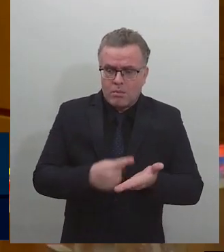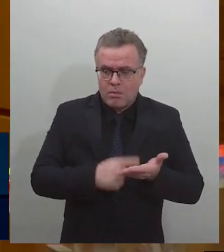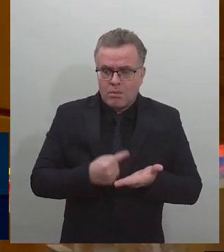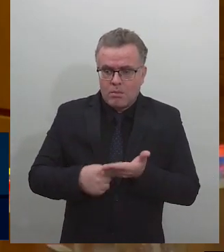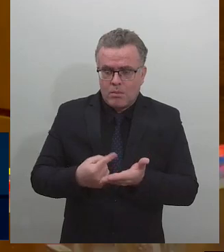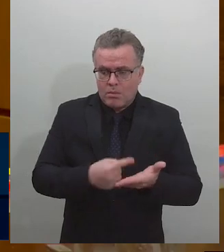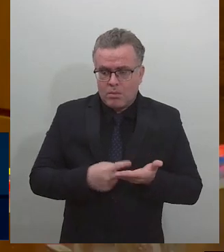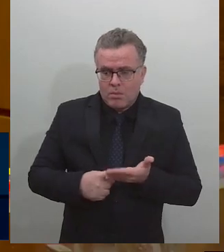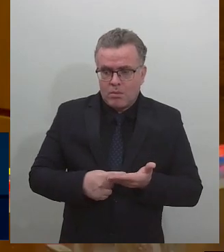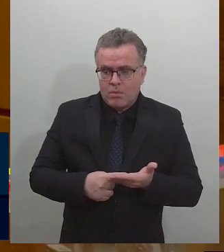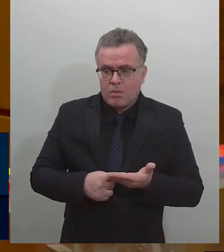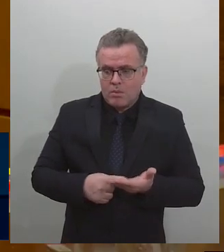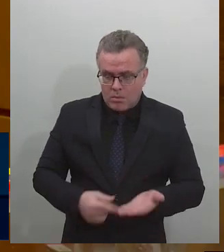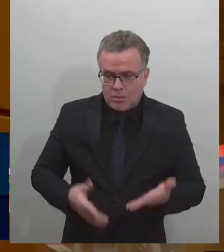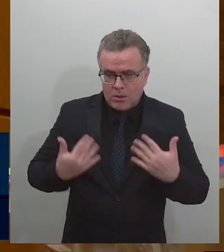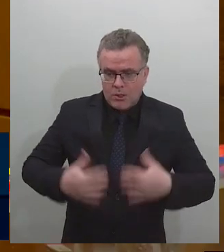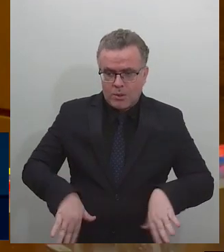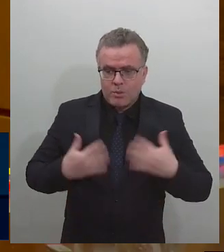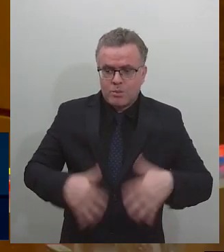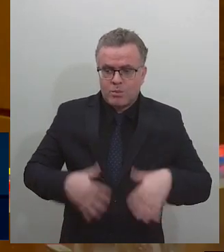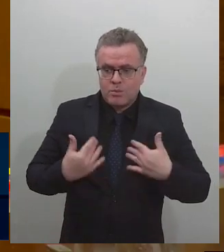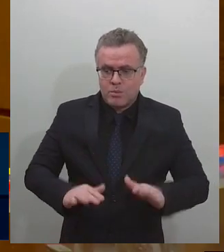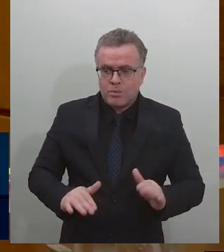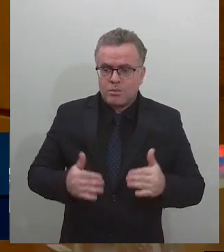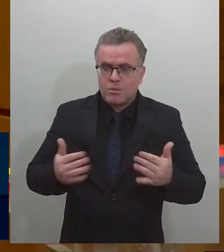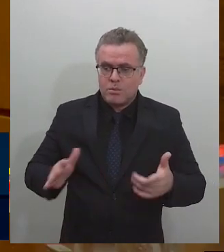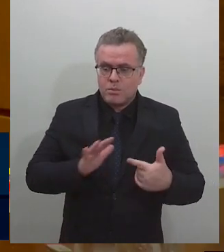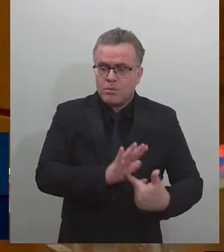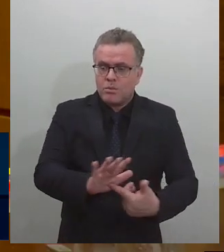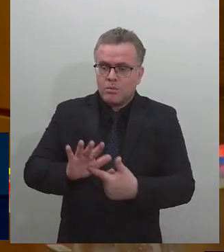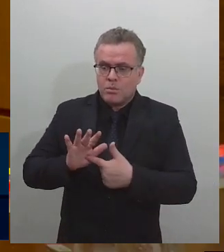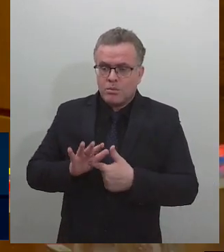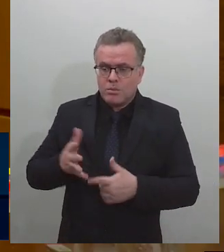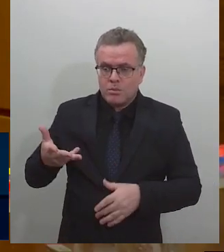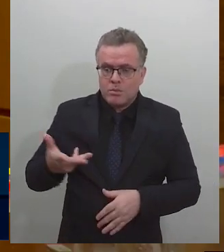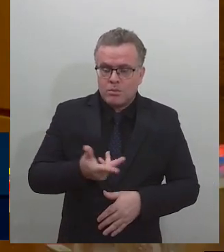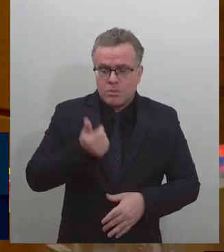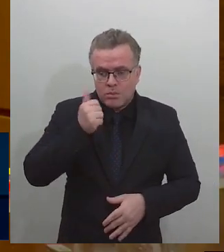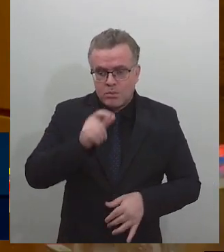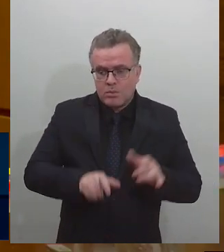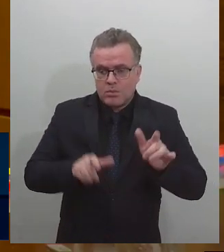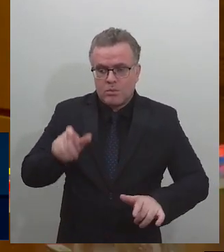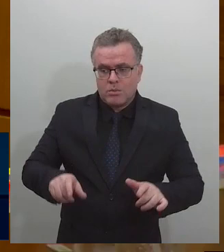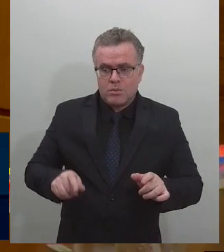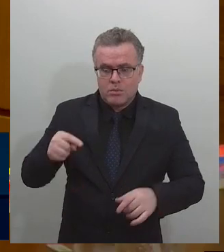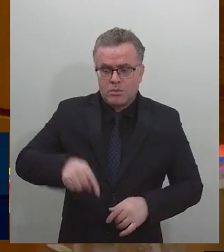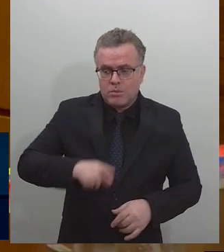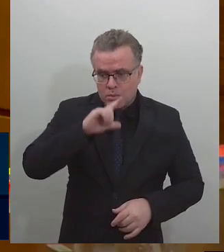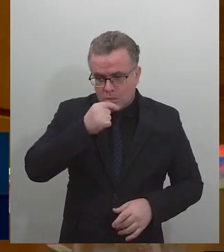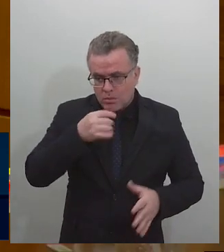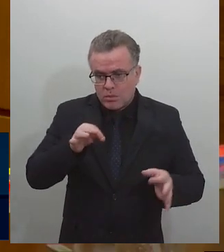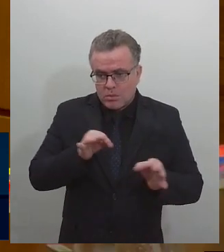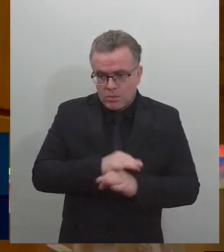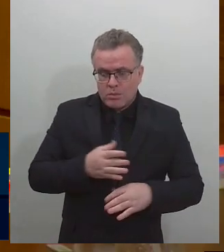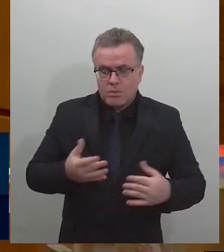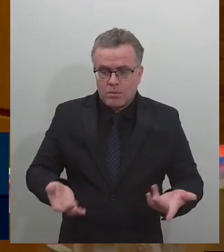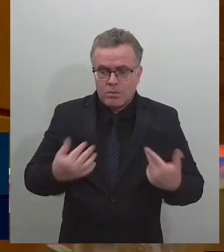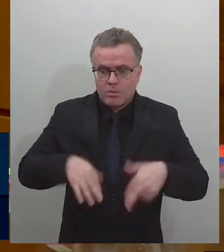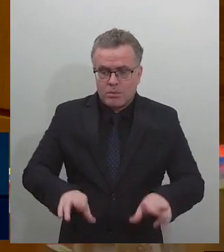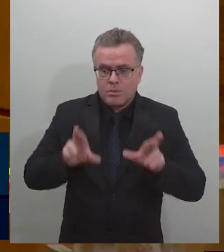com protagonismo das mulheres aqui de Aracaju. Espero que mesmo que não seja